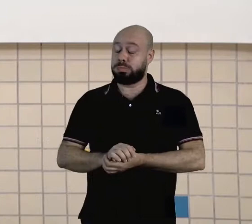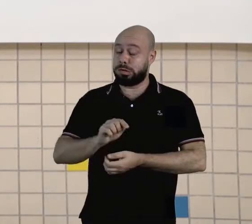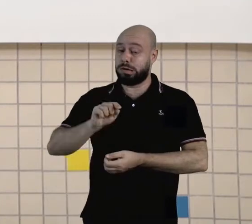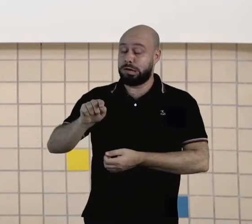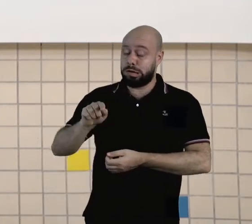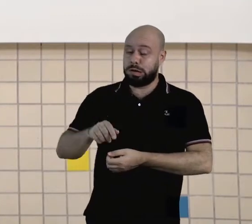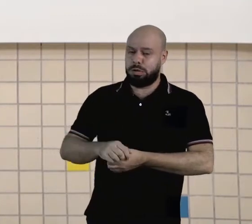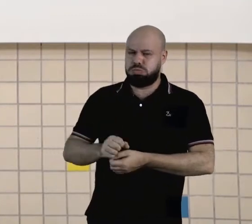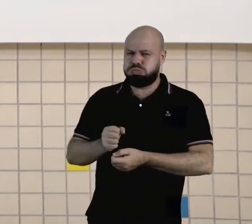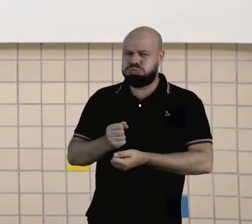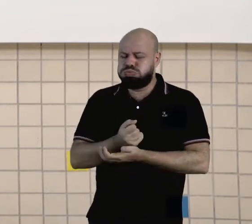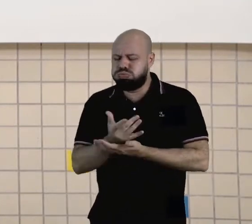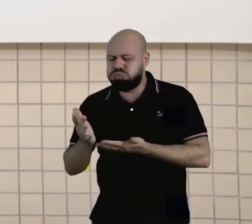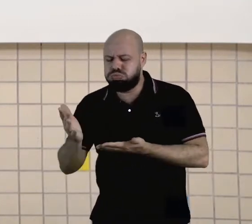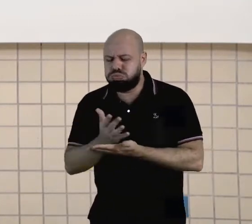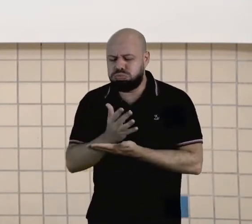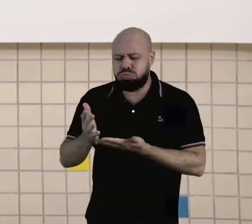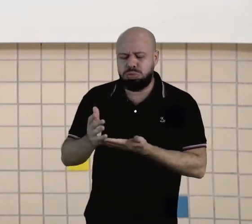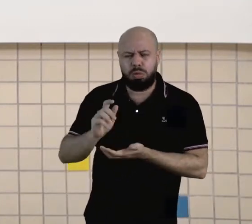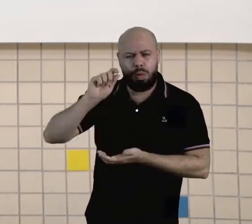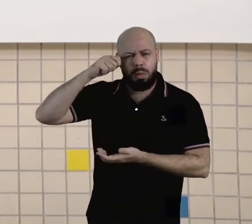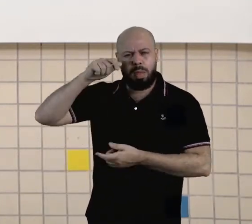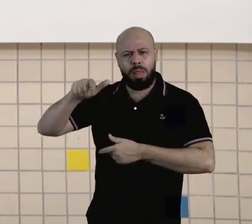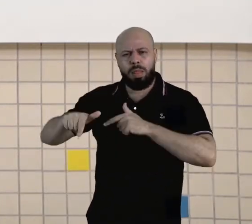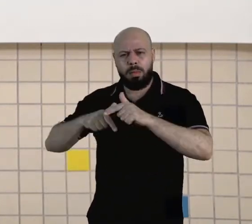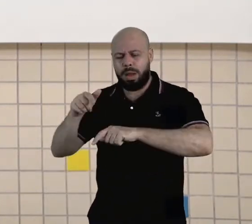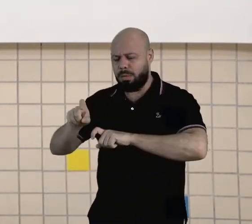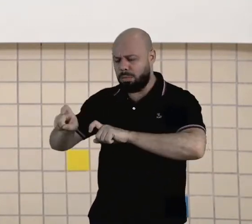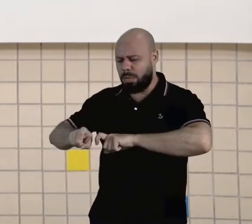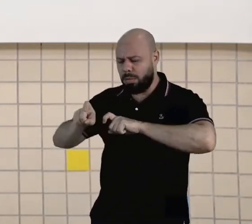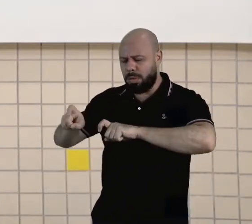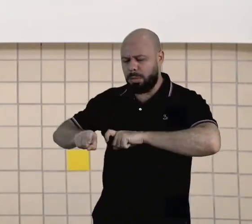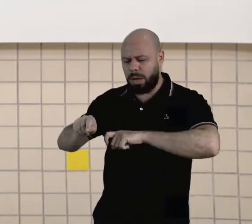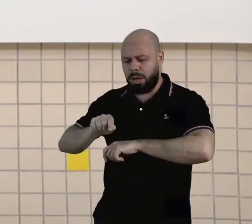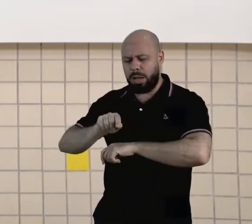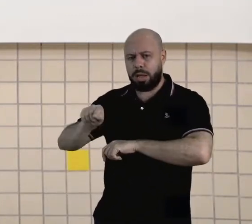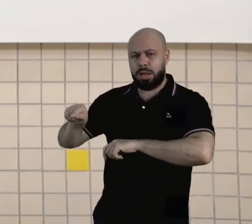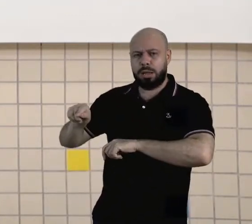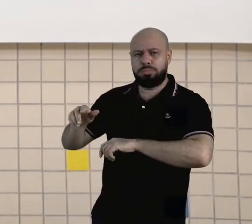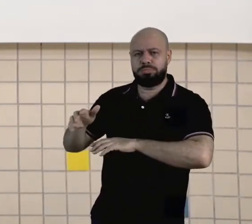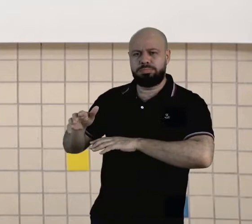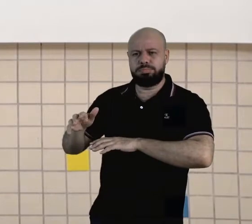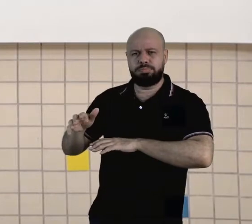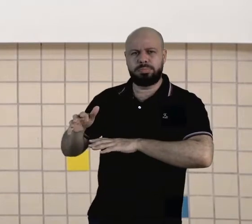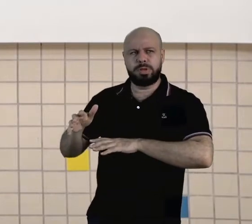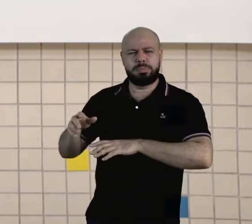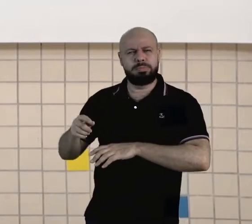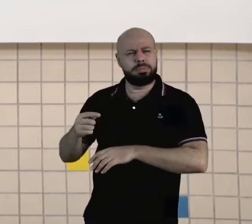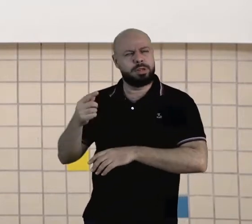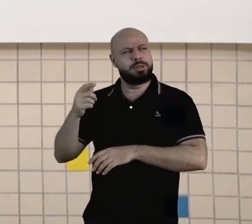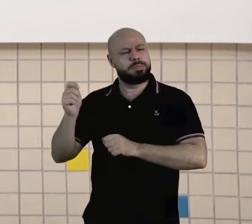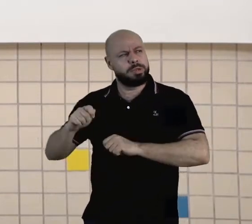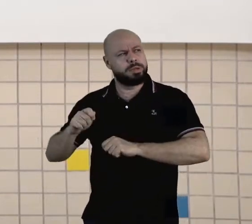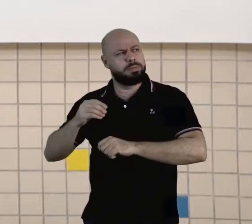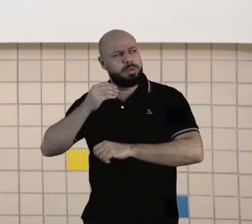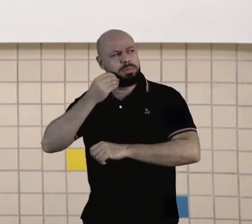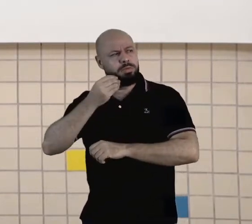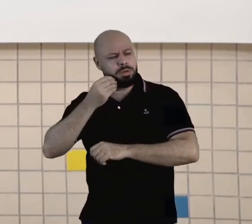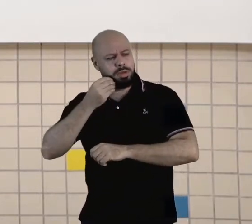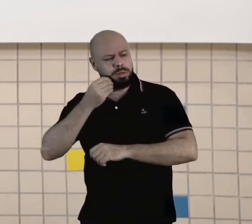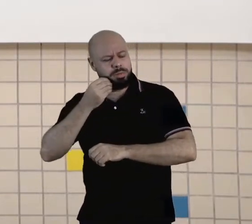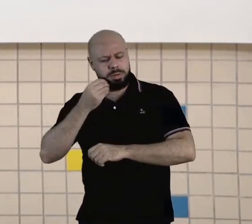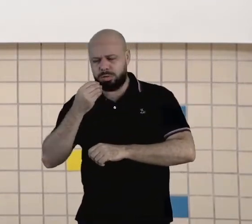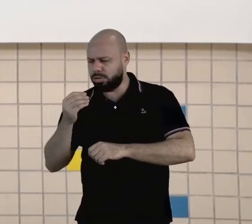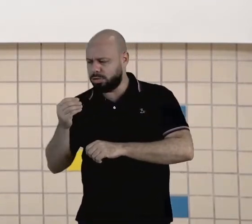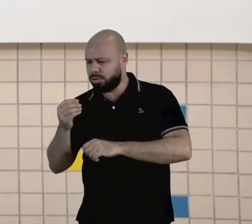estavam trabalhando nas fazendas, que estavam trabalhando no campo, tiveram então a oportunidade de sair